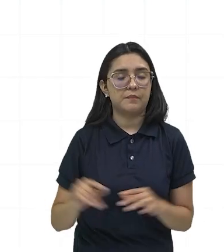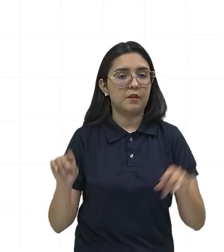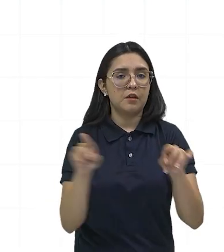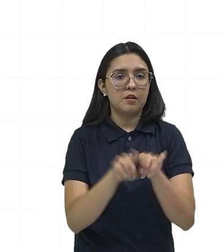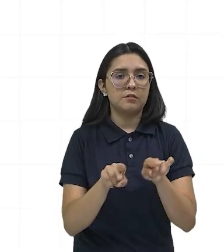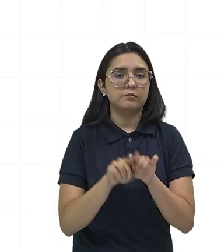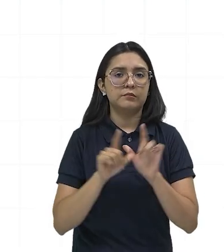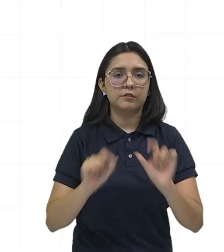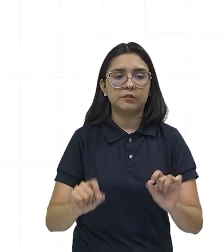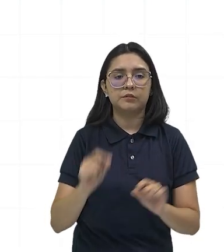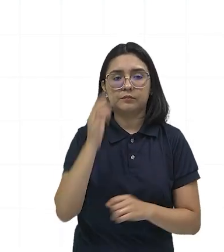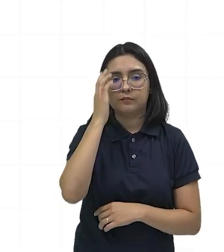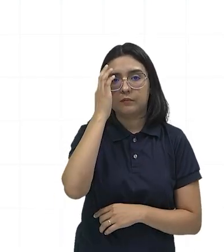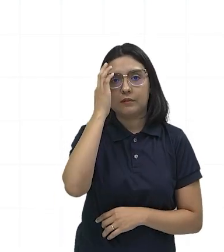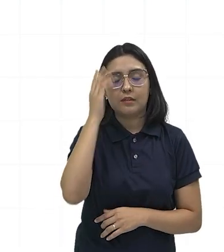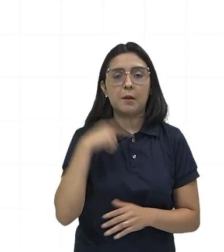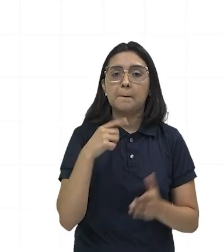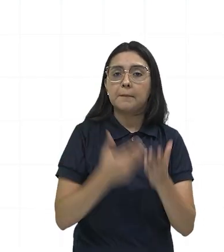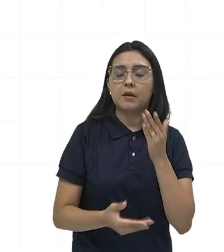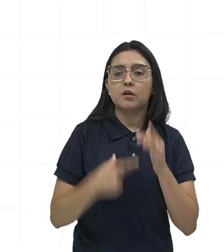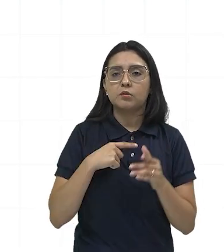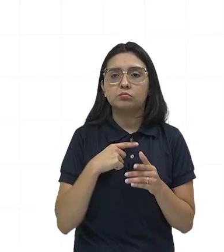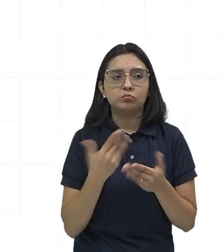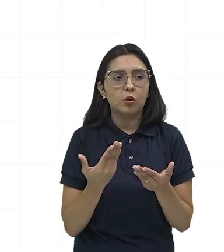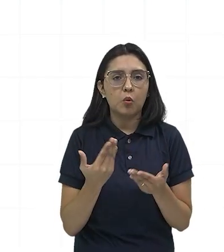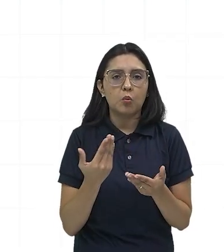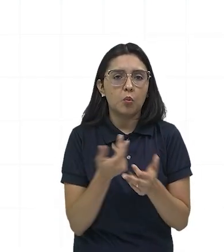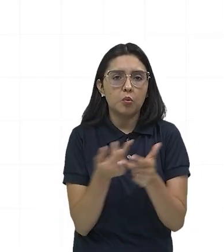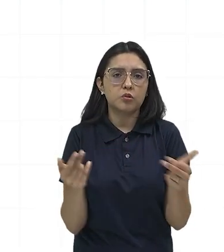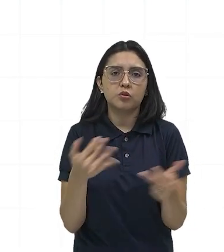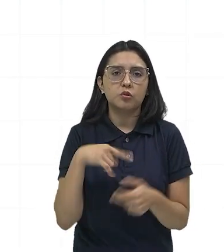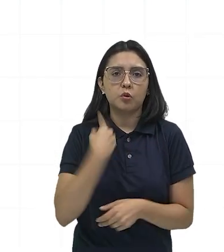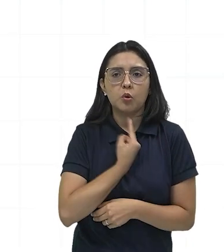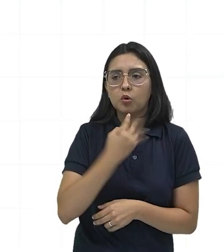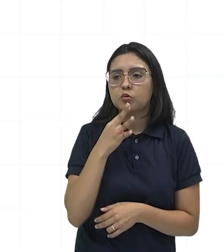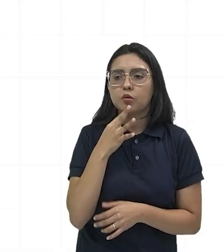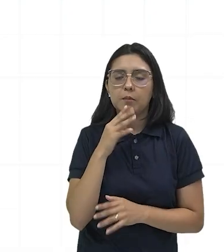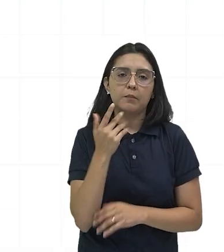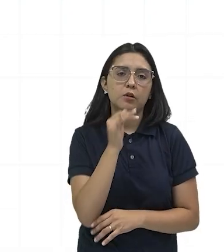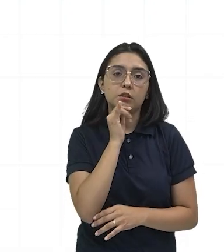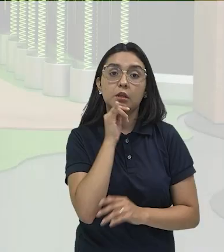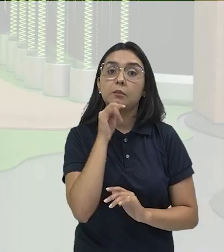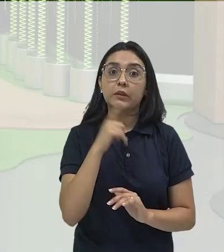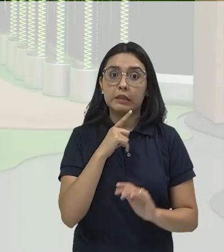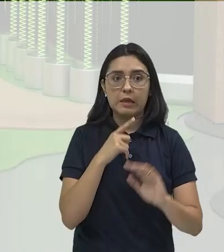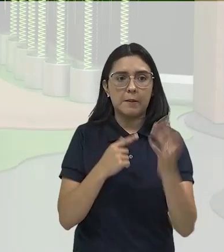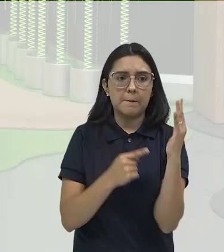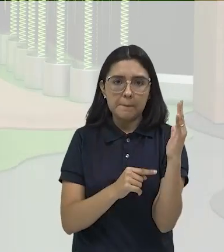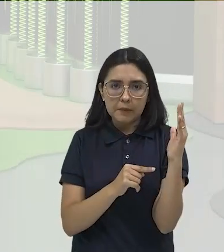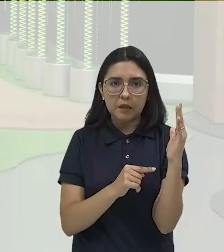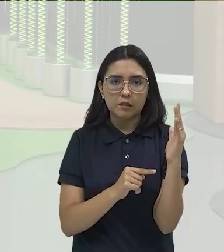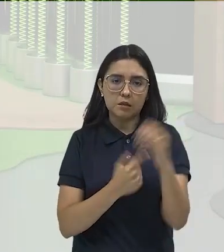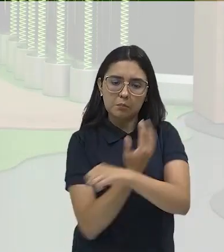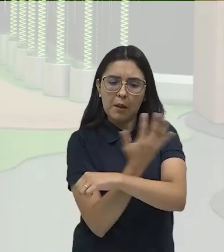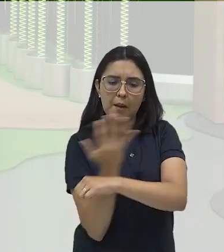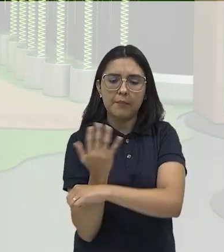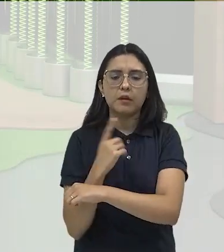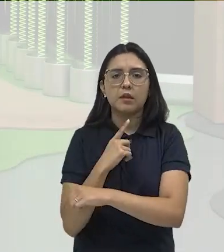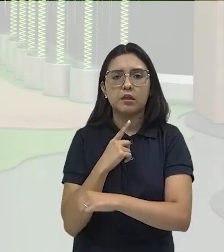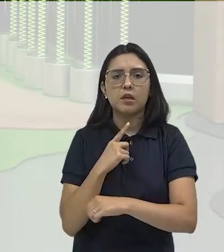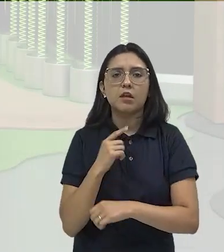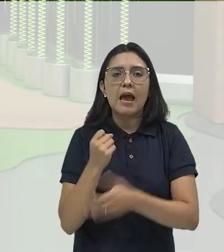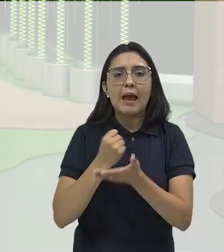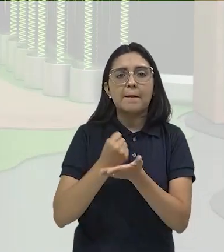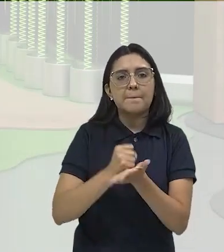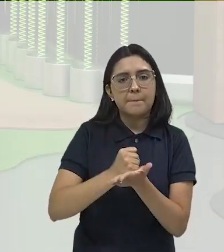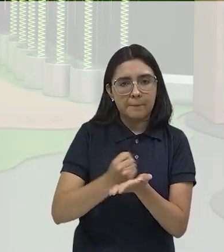coisa que a gente nem chegou a conhecer. Então, nós temos plantas medicinais que poderiam aí ser utilizadas